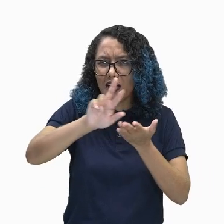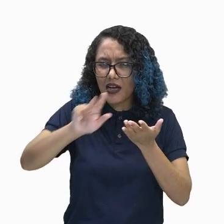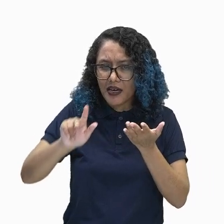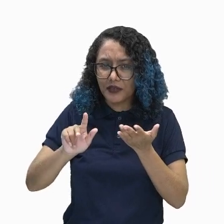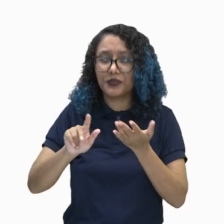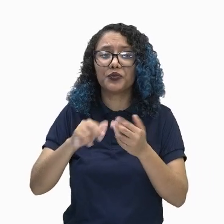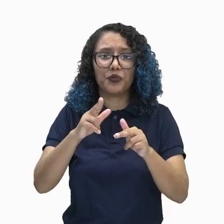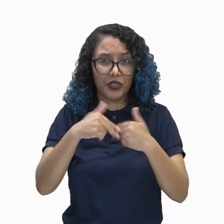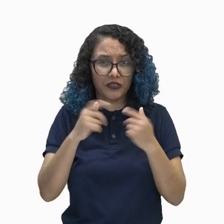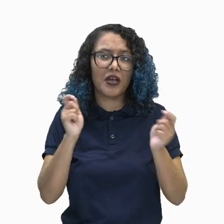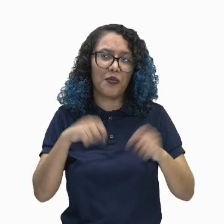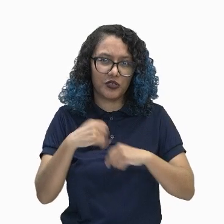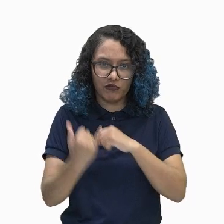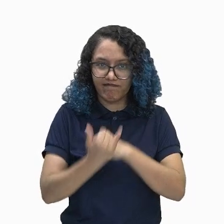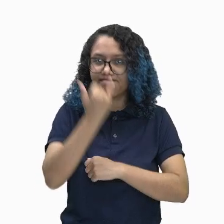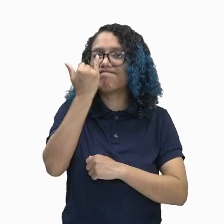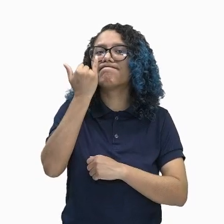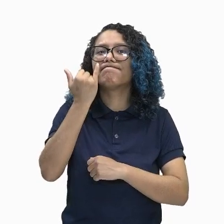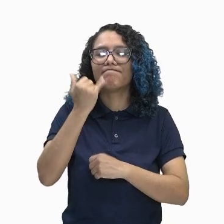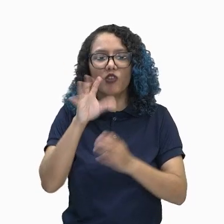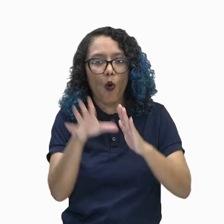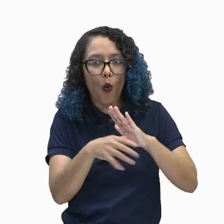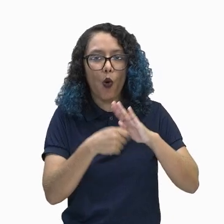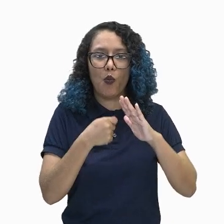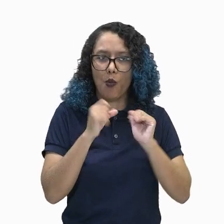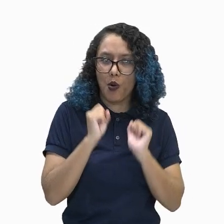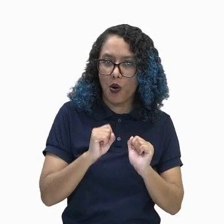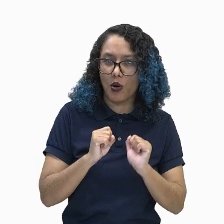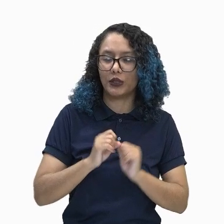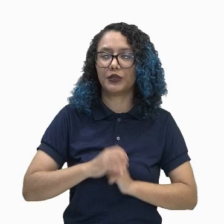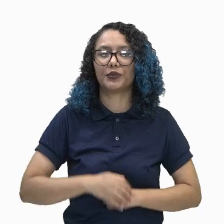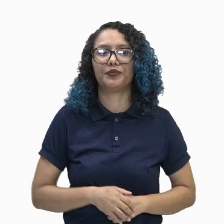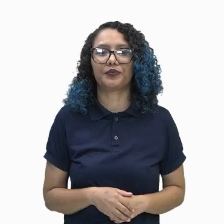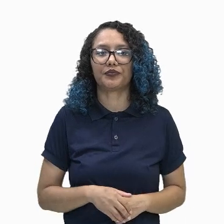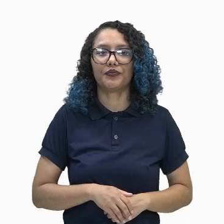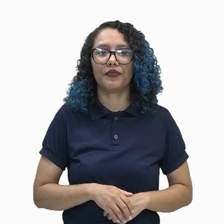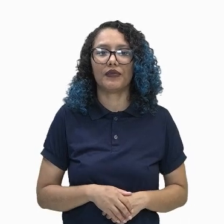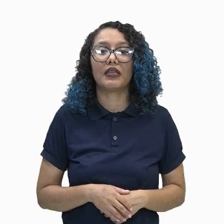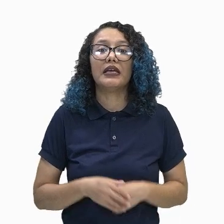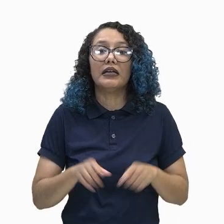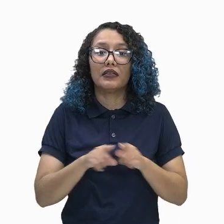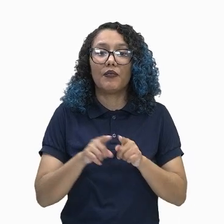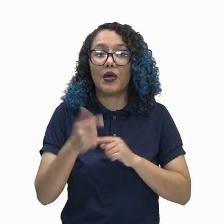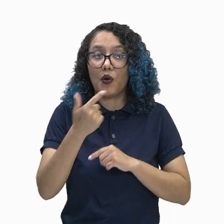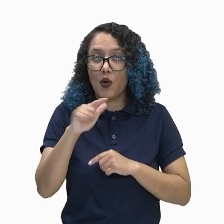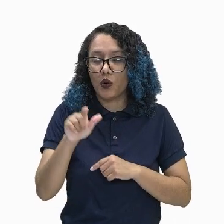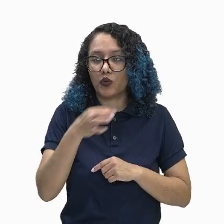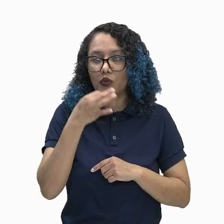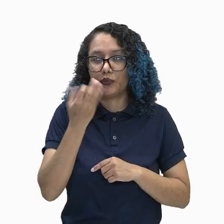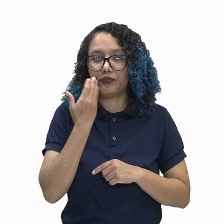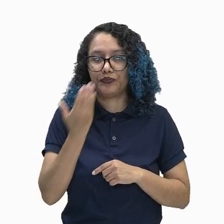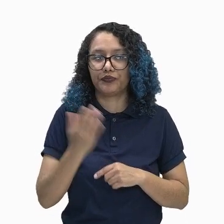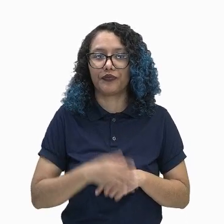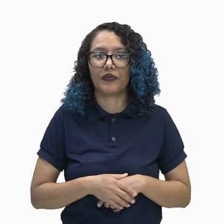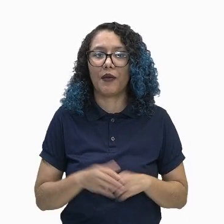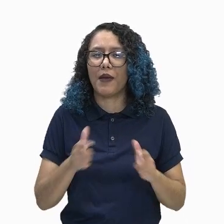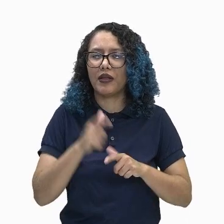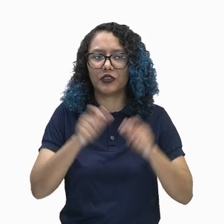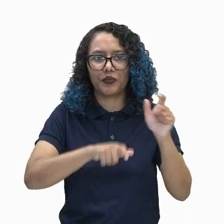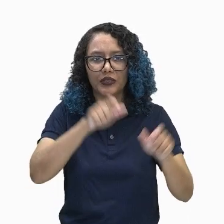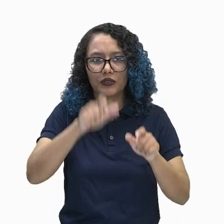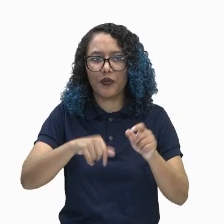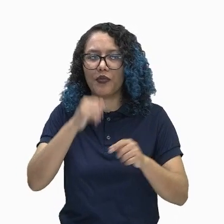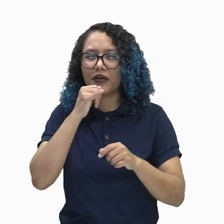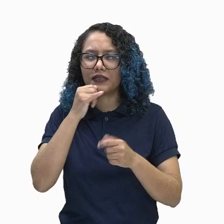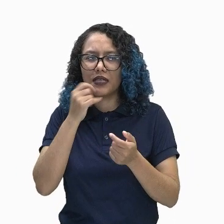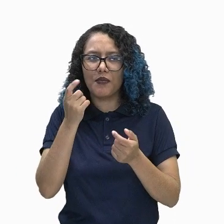maior. Outro argumento para defender essa opinião, eu poderia dizer também que a maioria das pessoas não sabe identificar e-mails